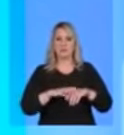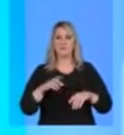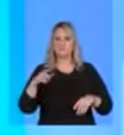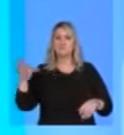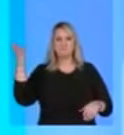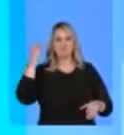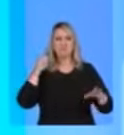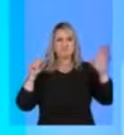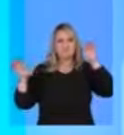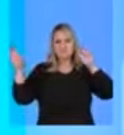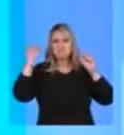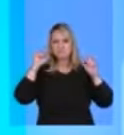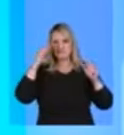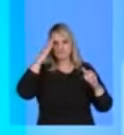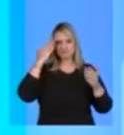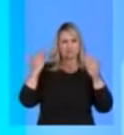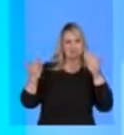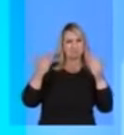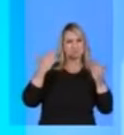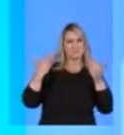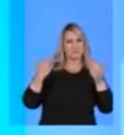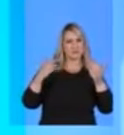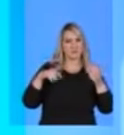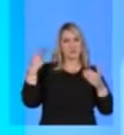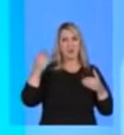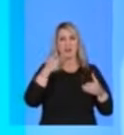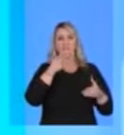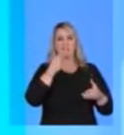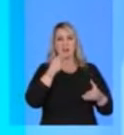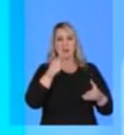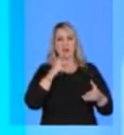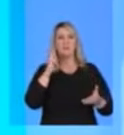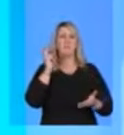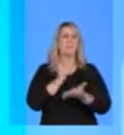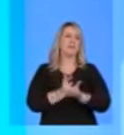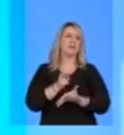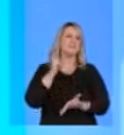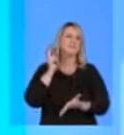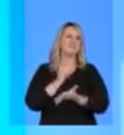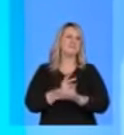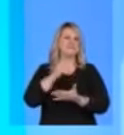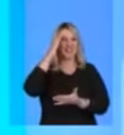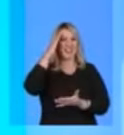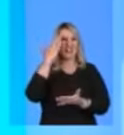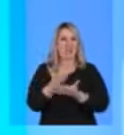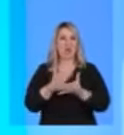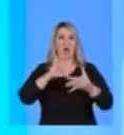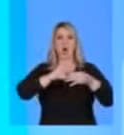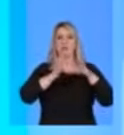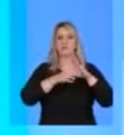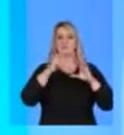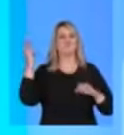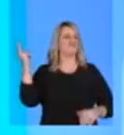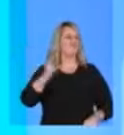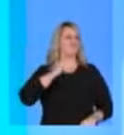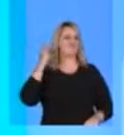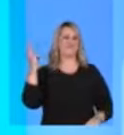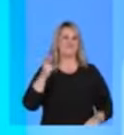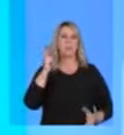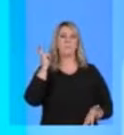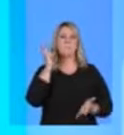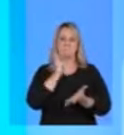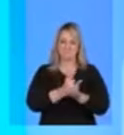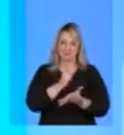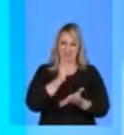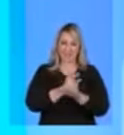aqui ouviu muita desconfiança mas esses que falaram são os mesmos que acreditavam que a olimpíada não ia dar certo são os